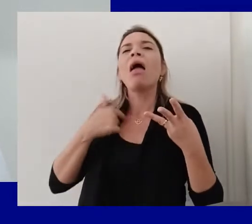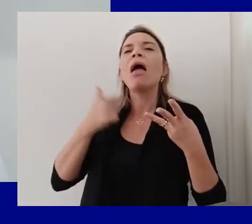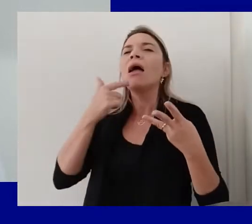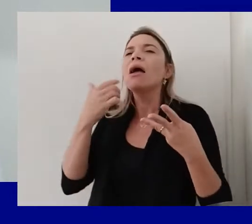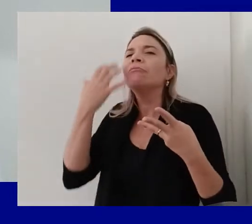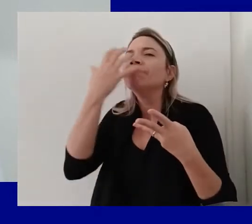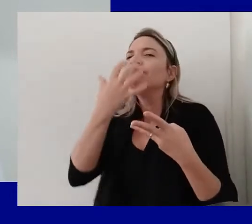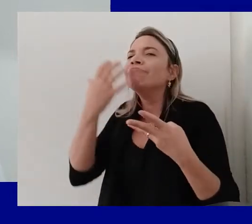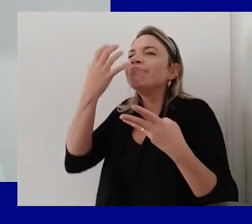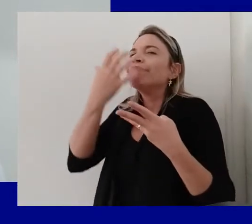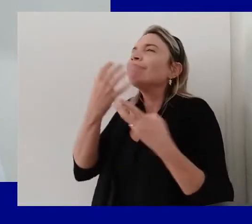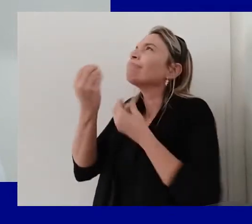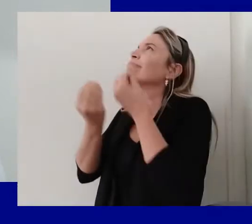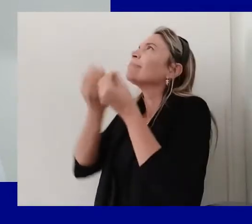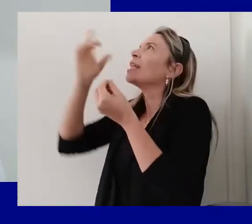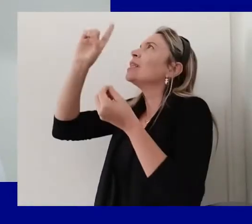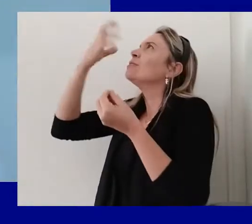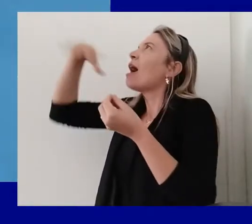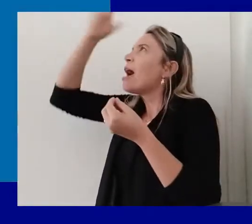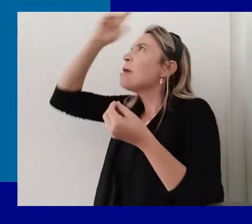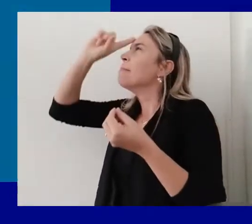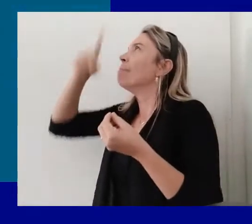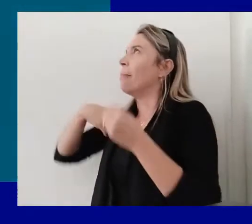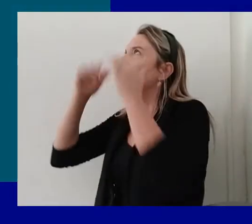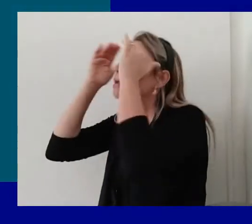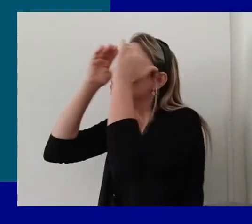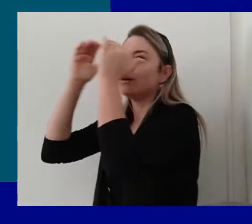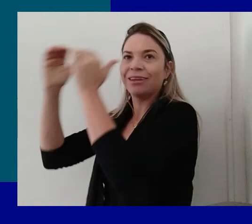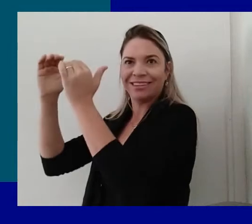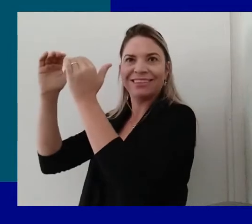com o reino de Deus.